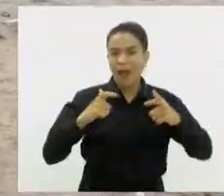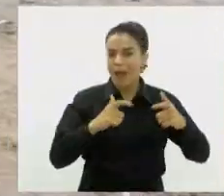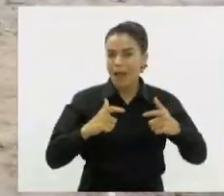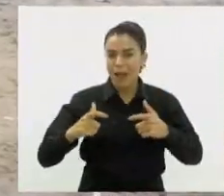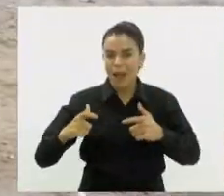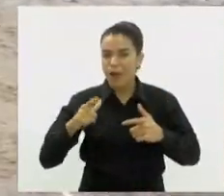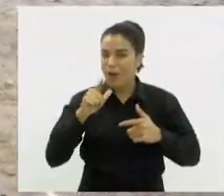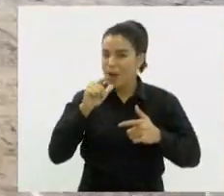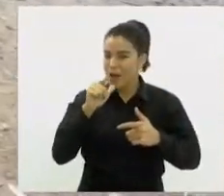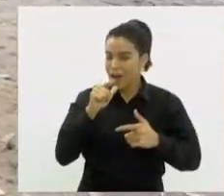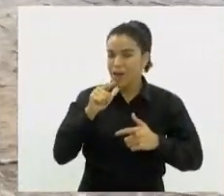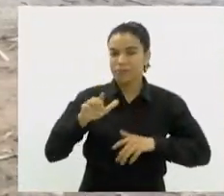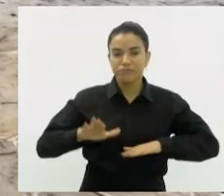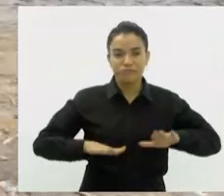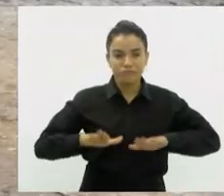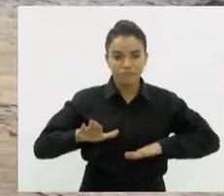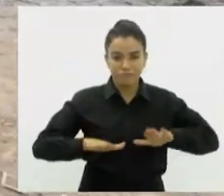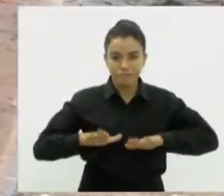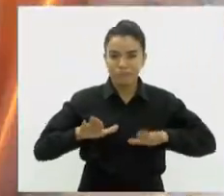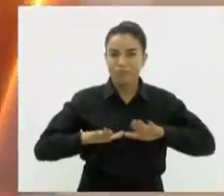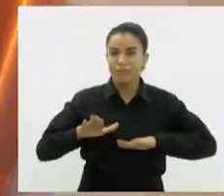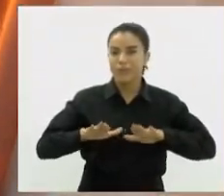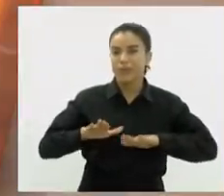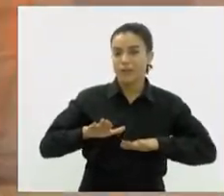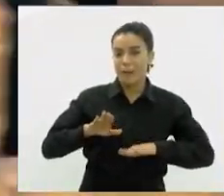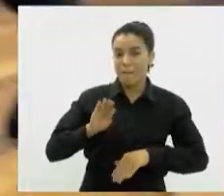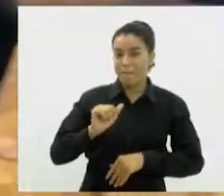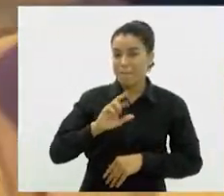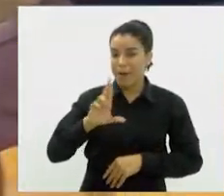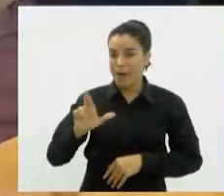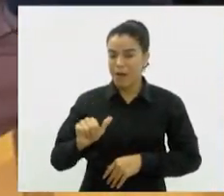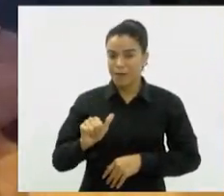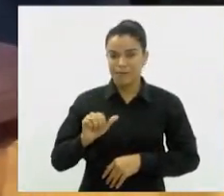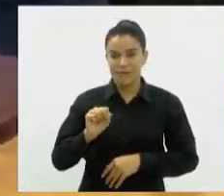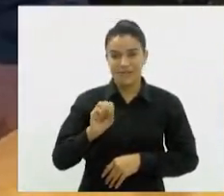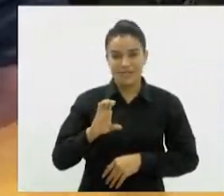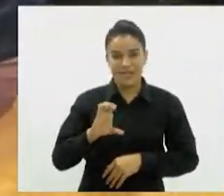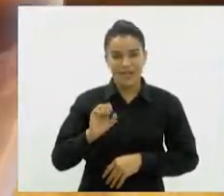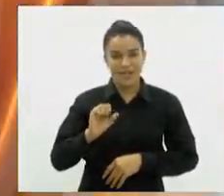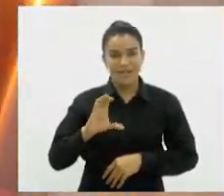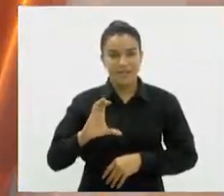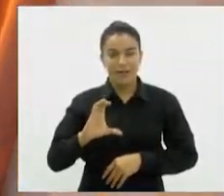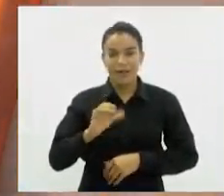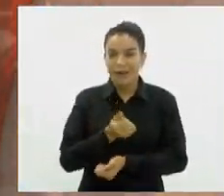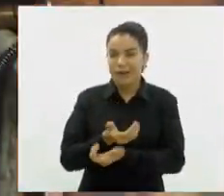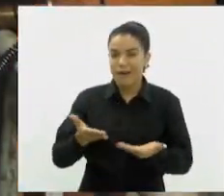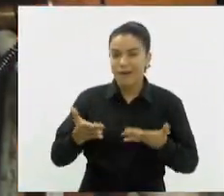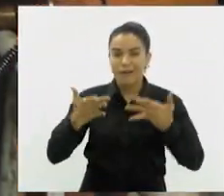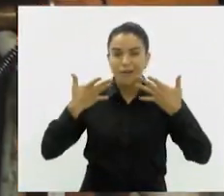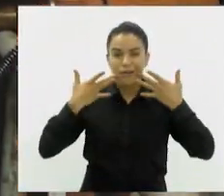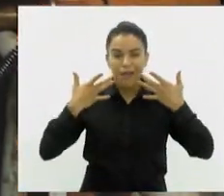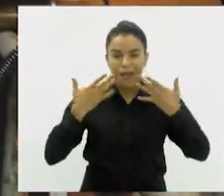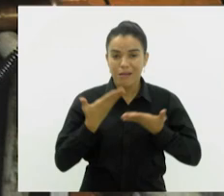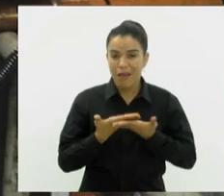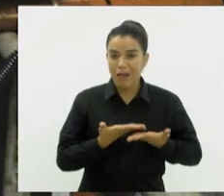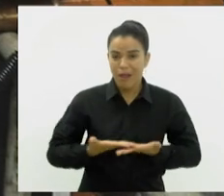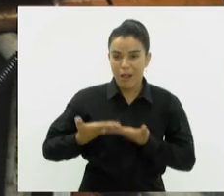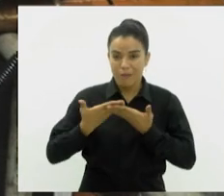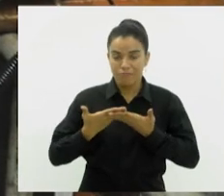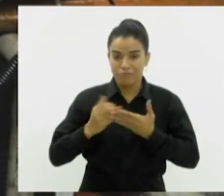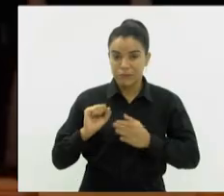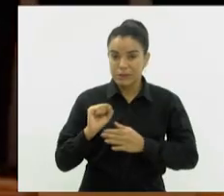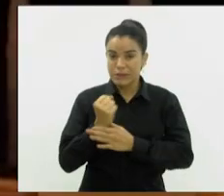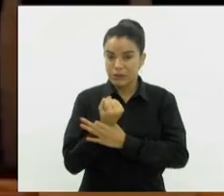e jacaré Paguá passam por obras de dragagem Sesc oferece aula gratuita de teatro Copacabana está com segurança